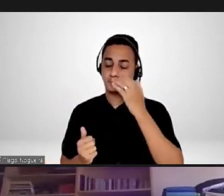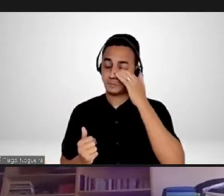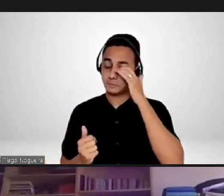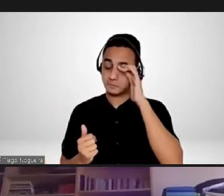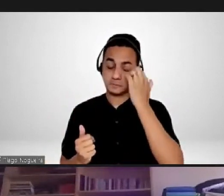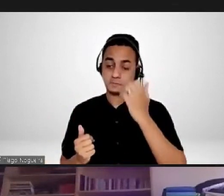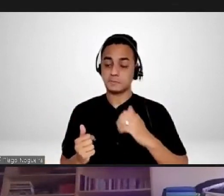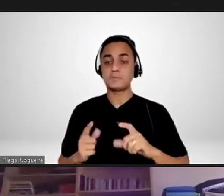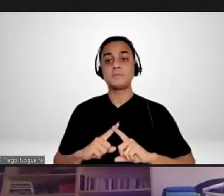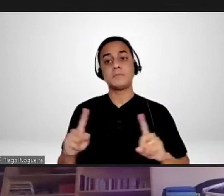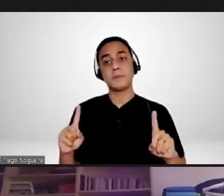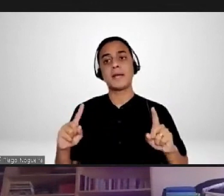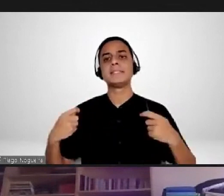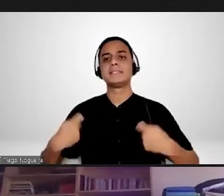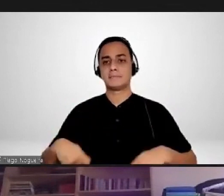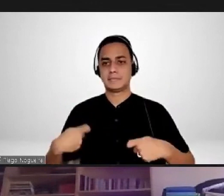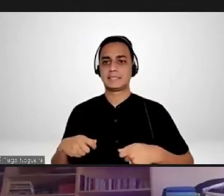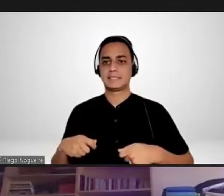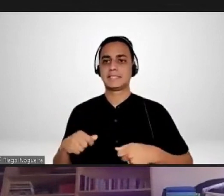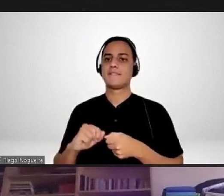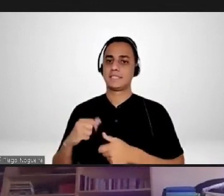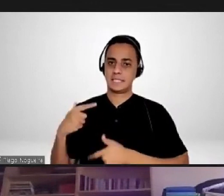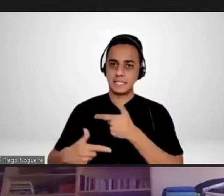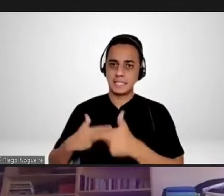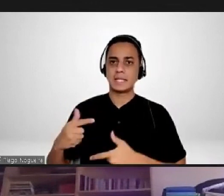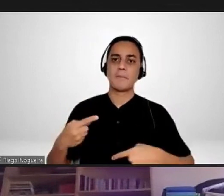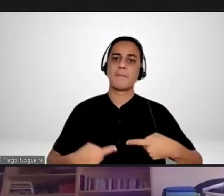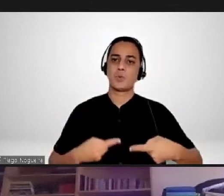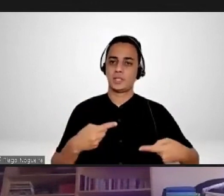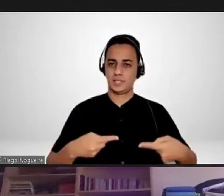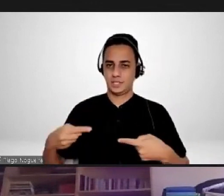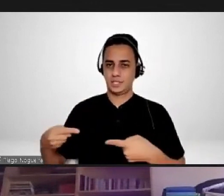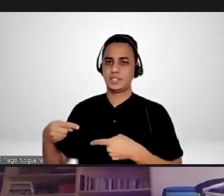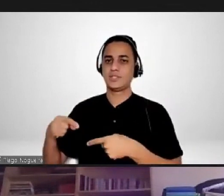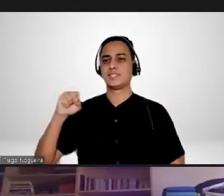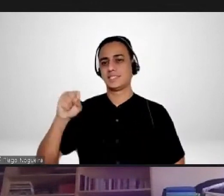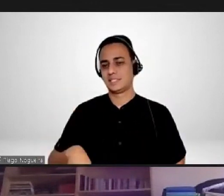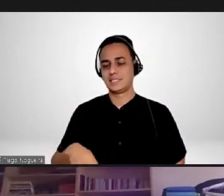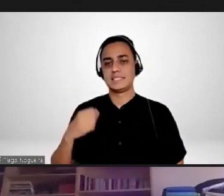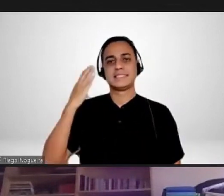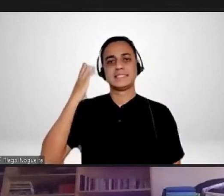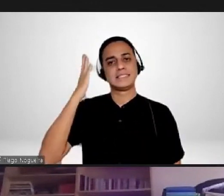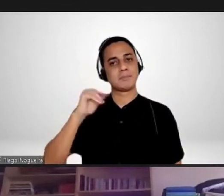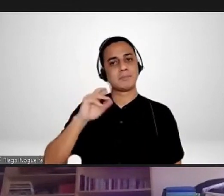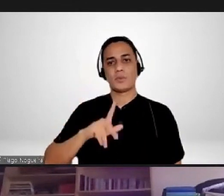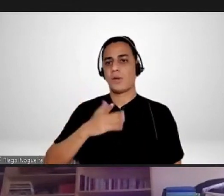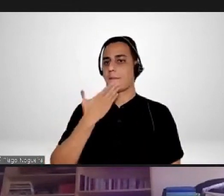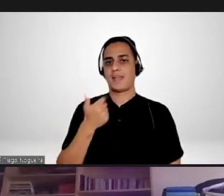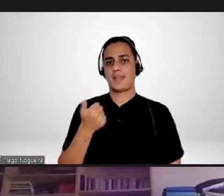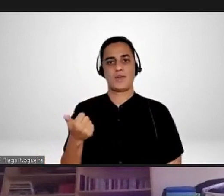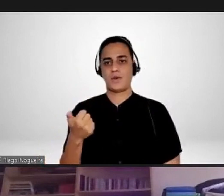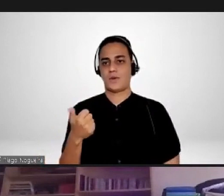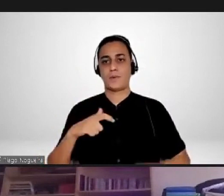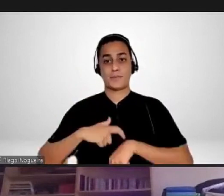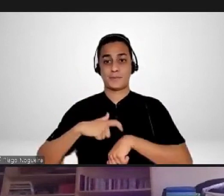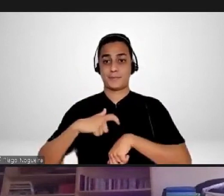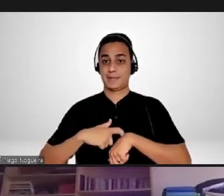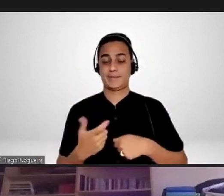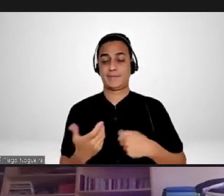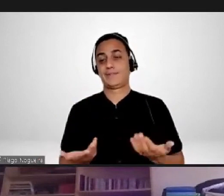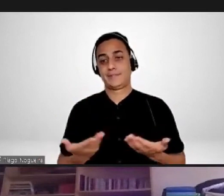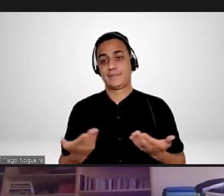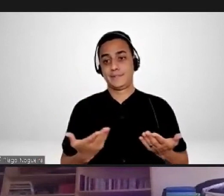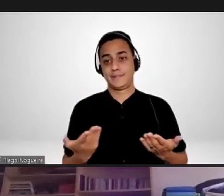vai ser preciso um trabalho político. A gente sabe que esta não é o melhor momento, né, para isso